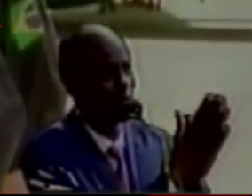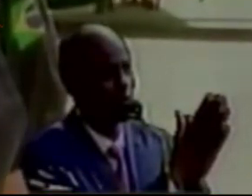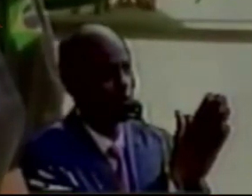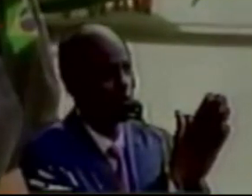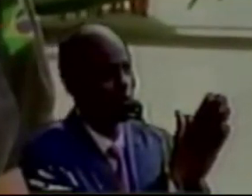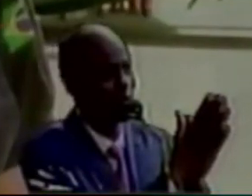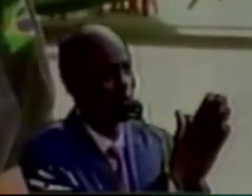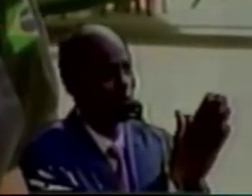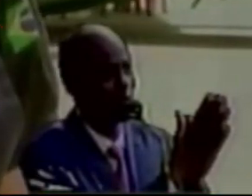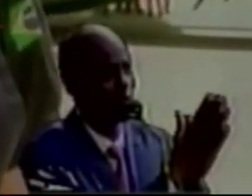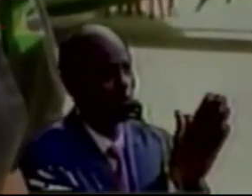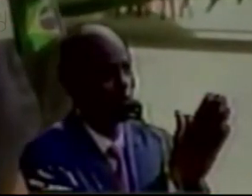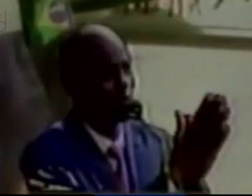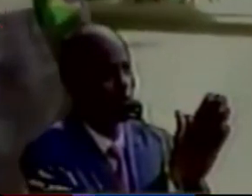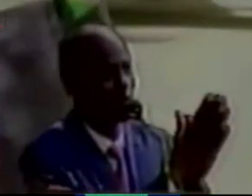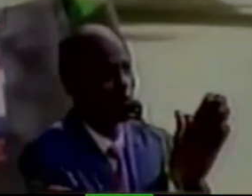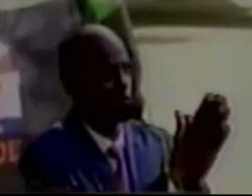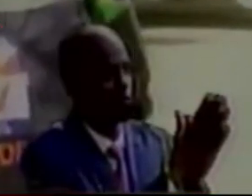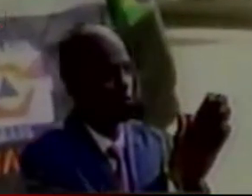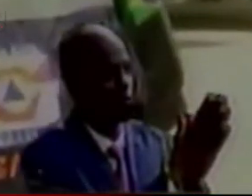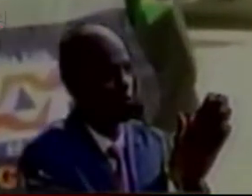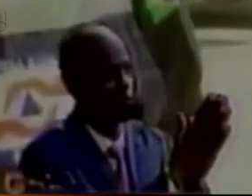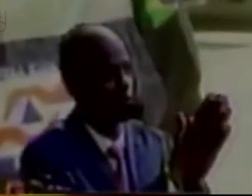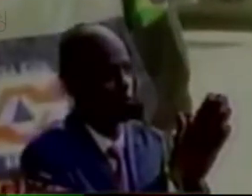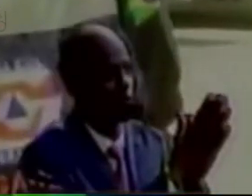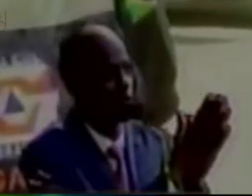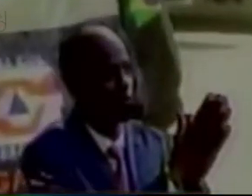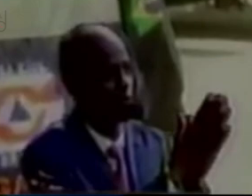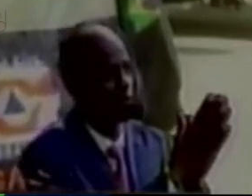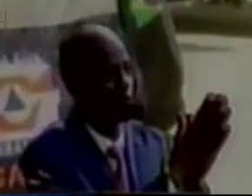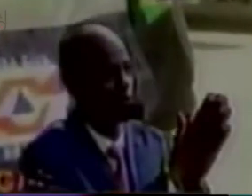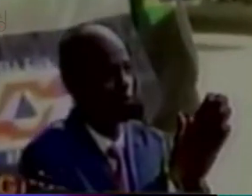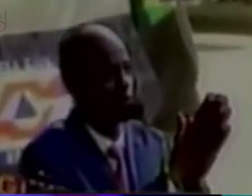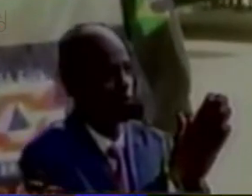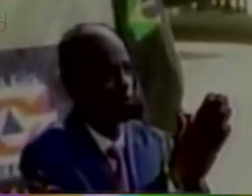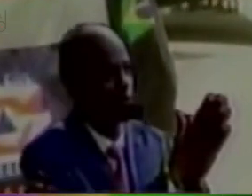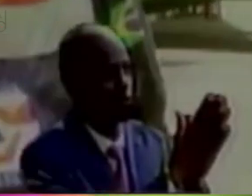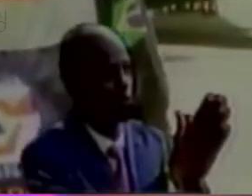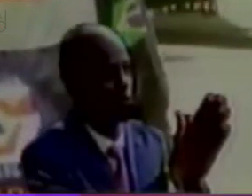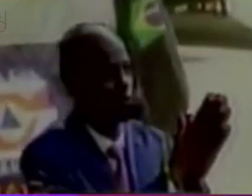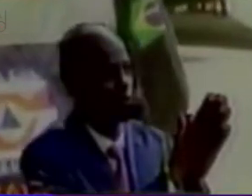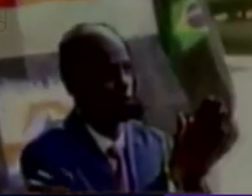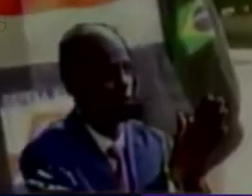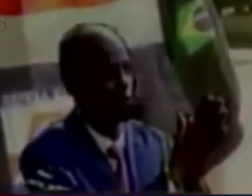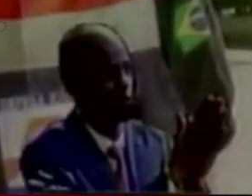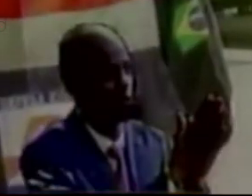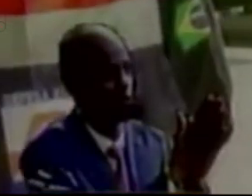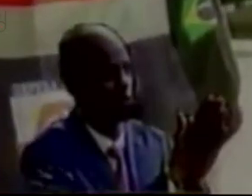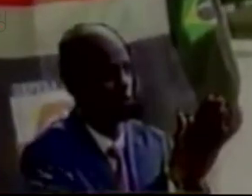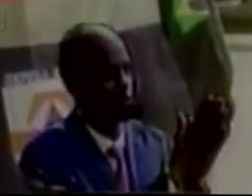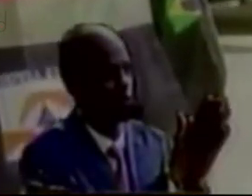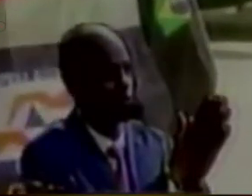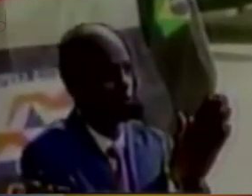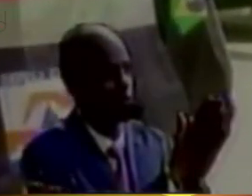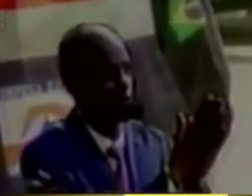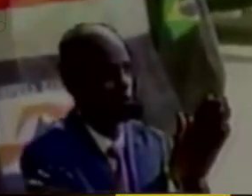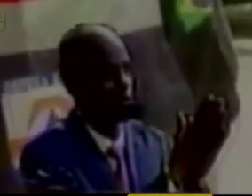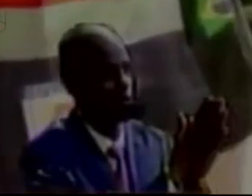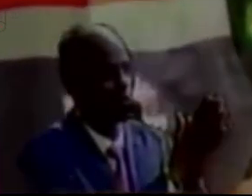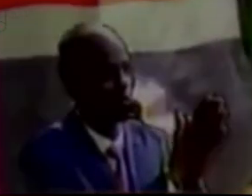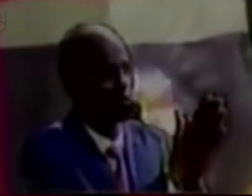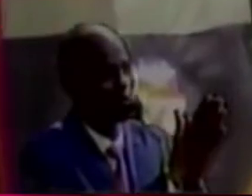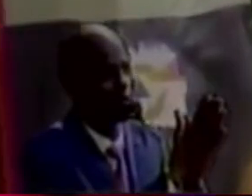qui t'a trazendo l'avion. Nous trazemos médicaments et trazemos bombeiros et purificadores de